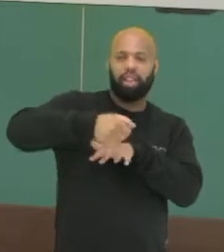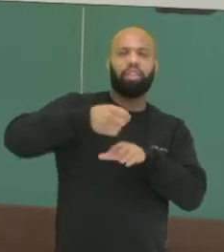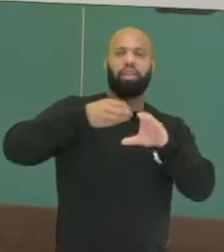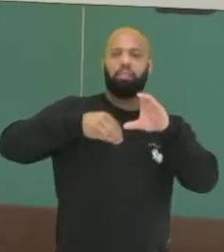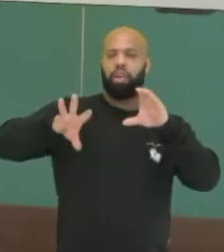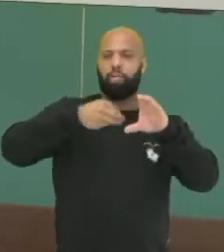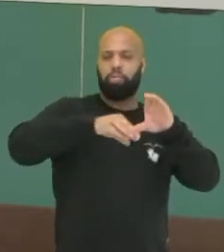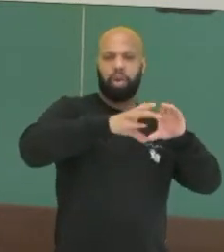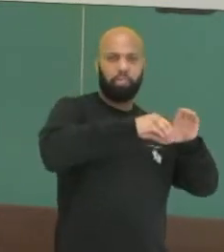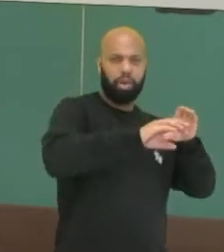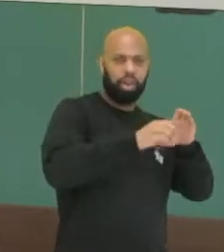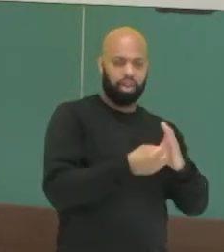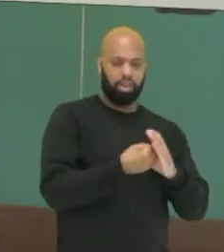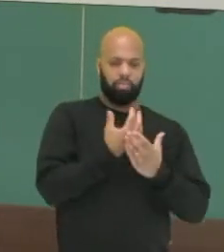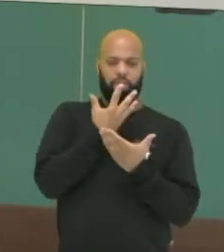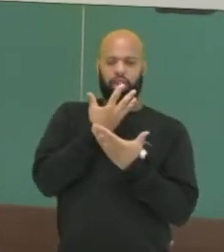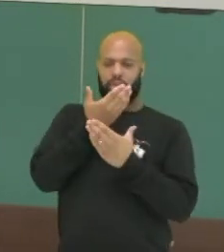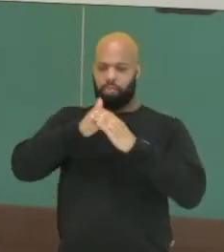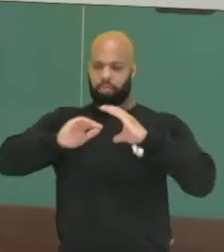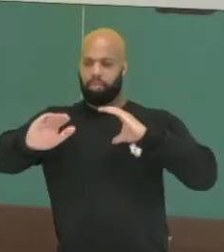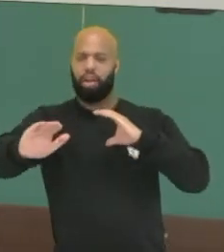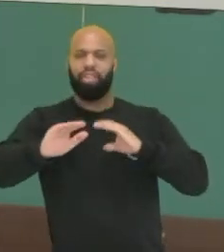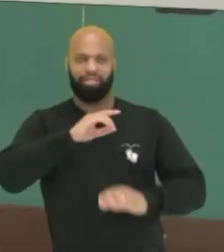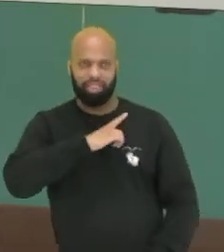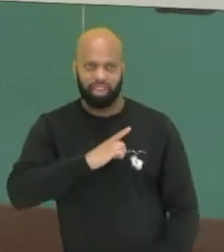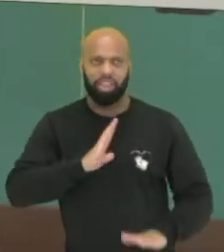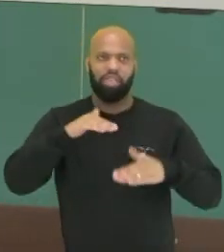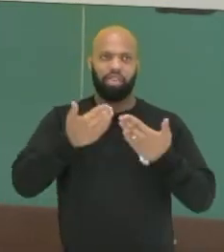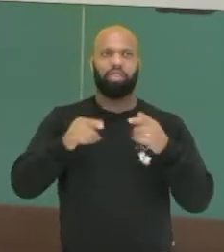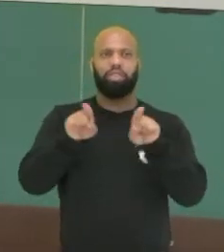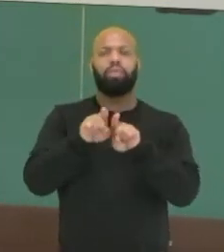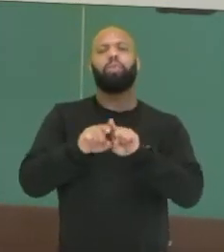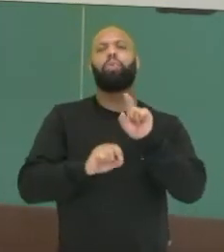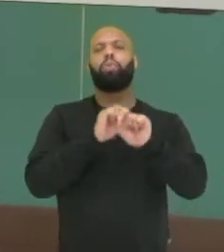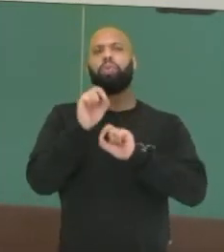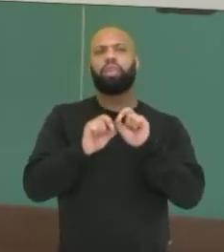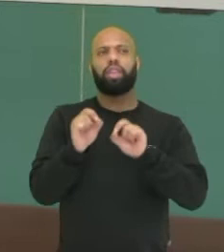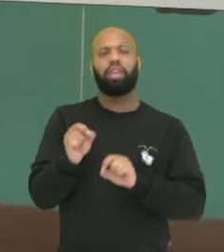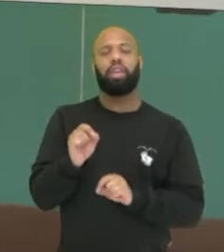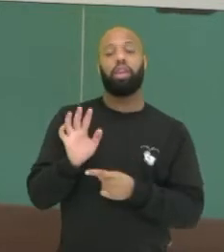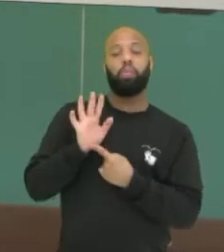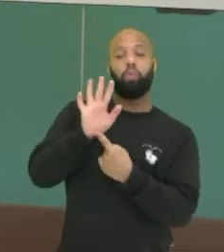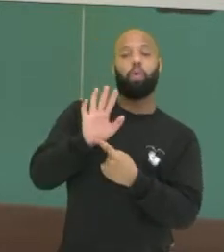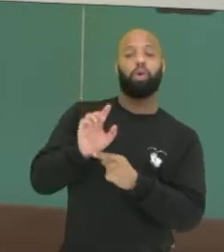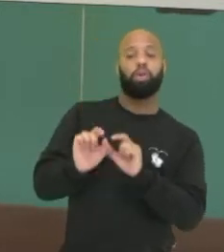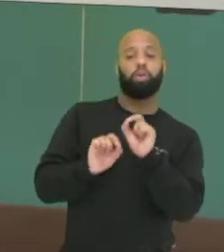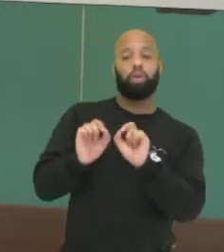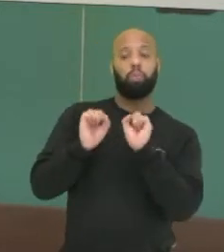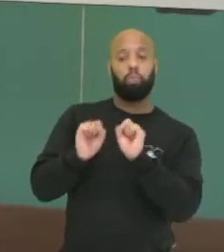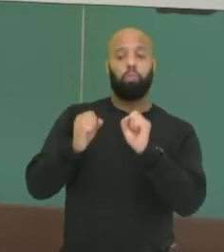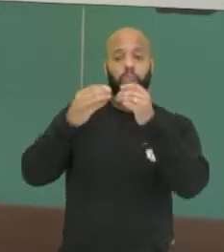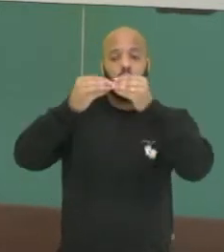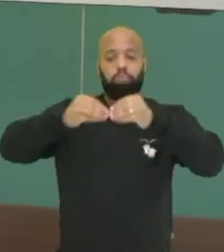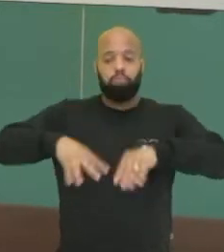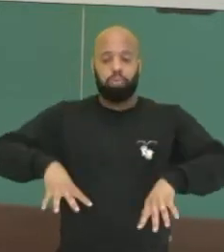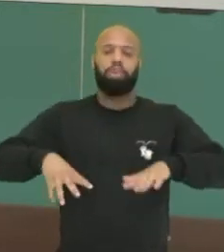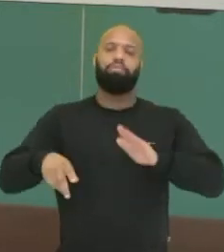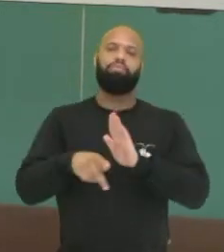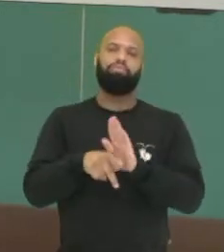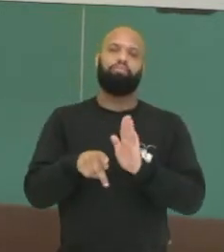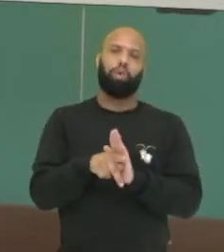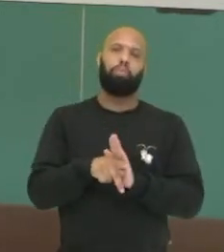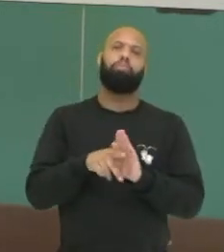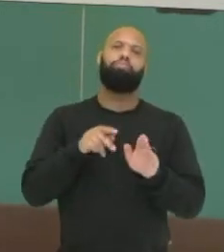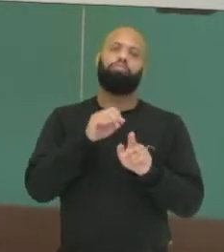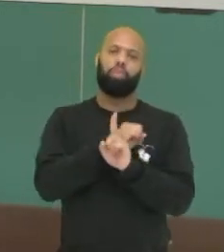compartilhadas, recebidas por pessoas. E ainda, a previsão de que elas podem causar danos, que elas são prejudiciais,